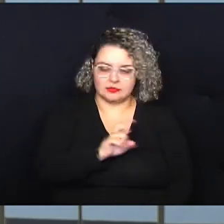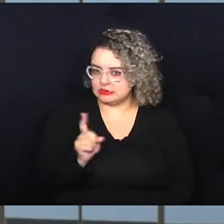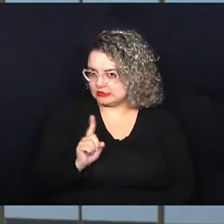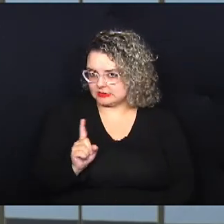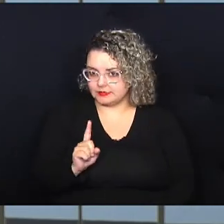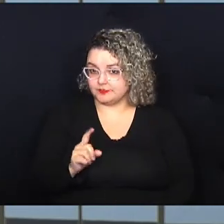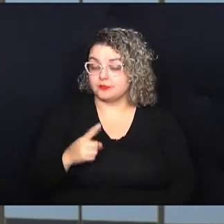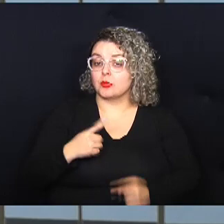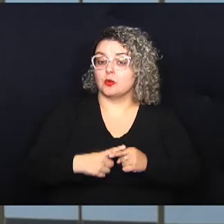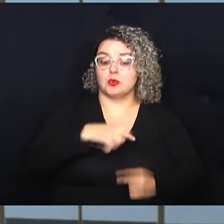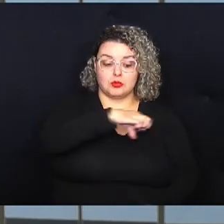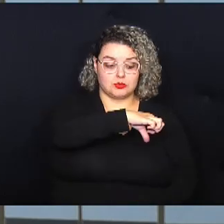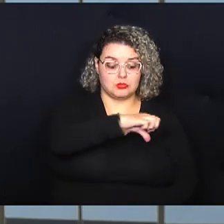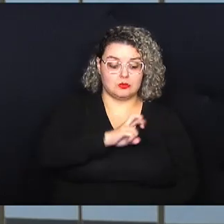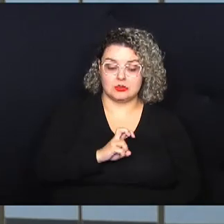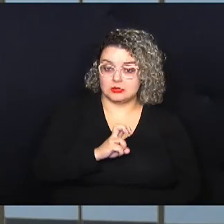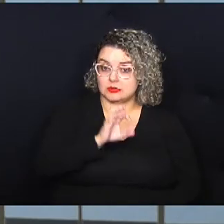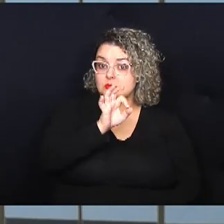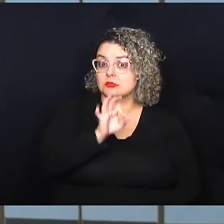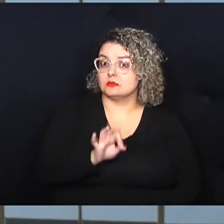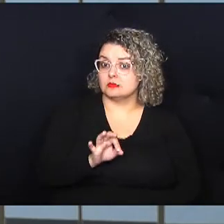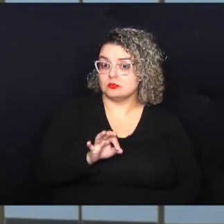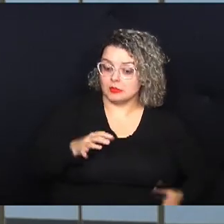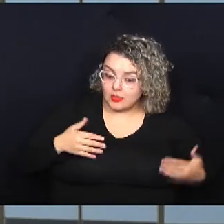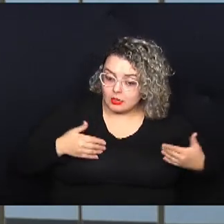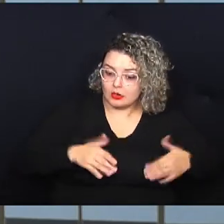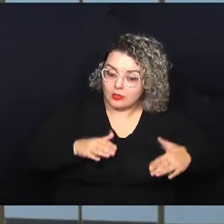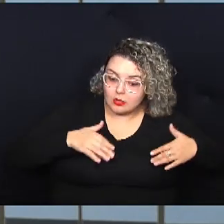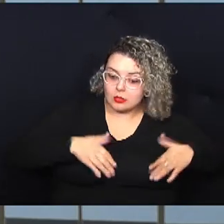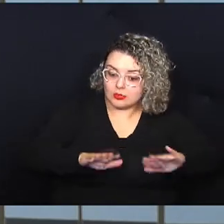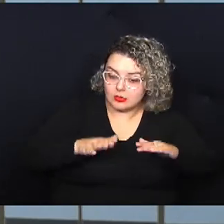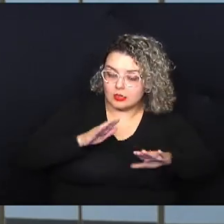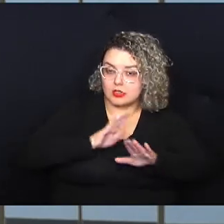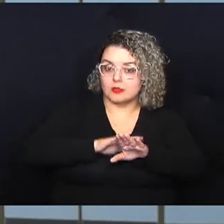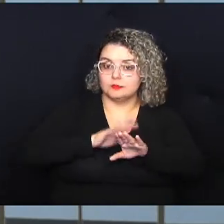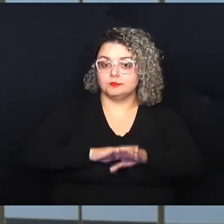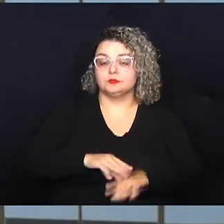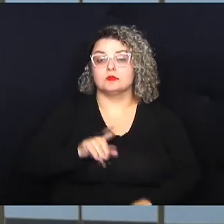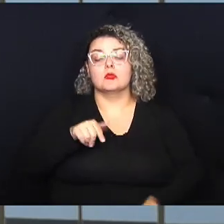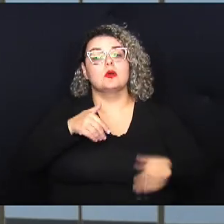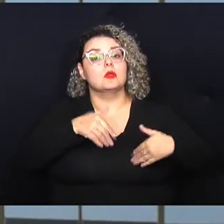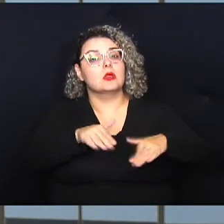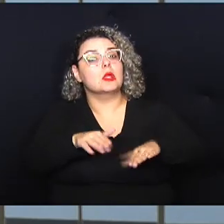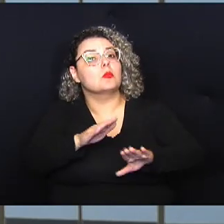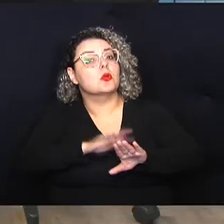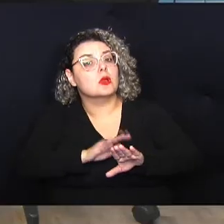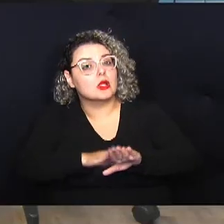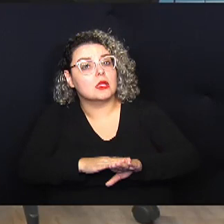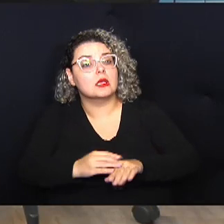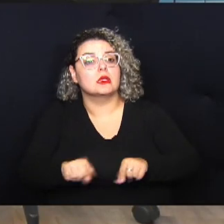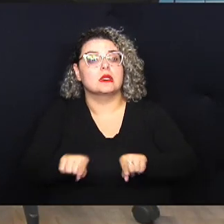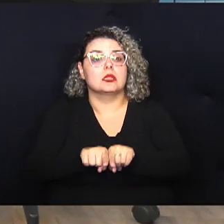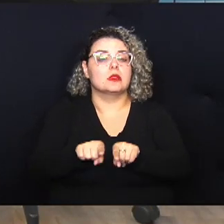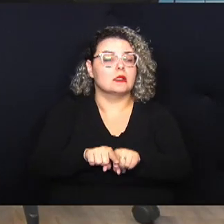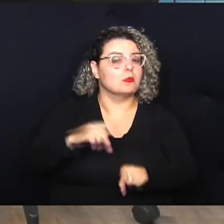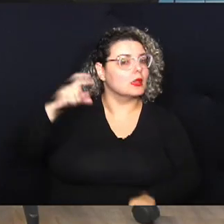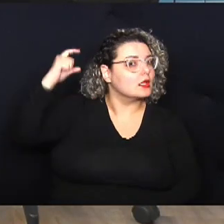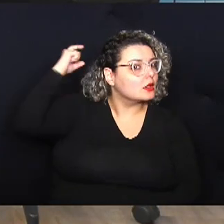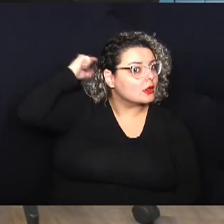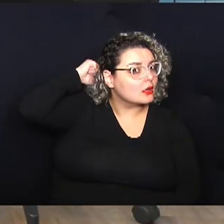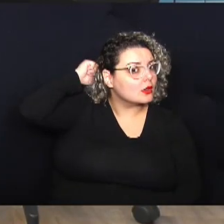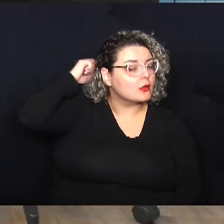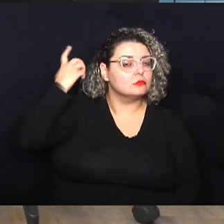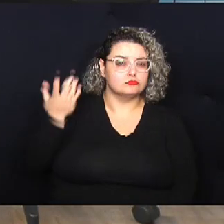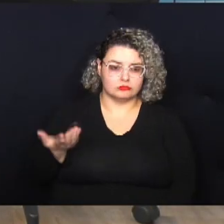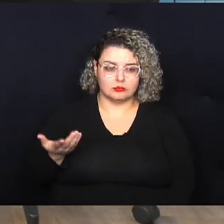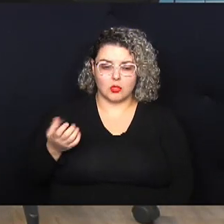os 95% é o que te empurra, né? É o que empurra a agir e é o subconsciente, seria isso? Isso porque